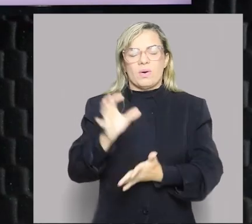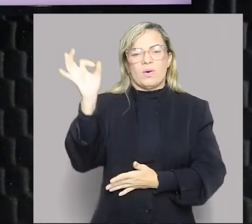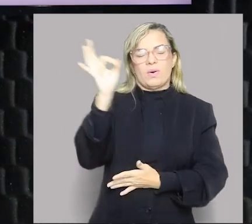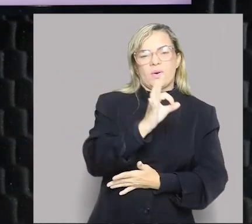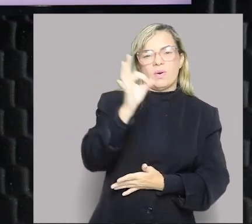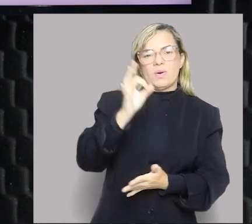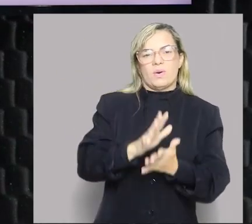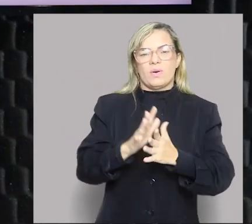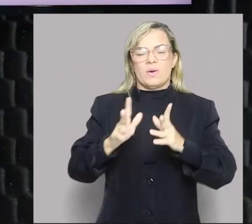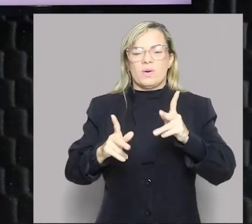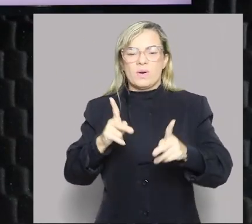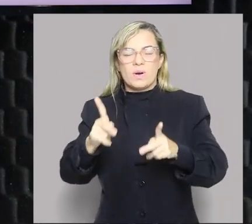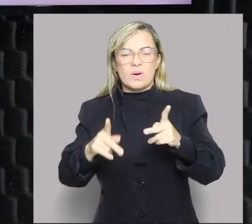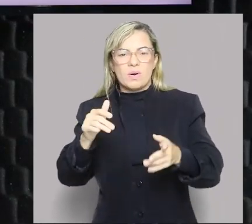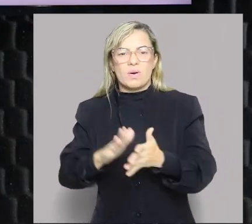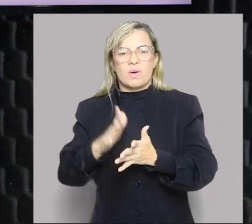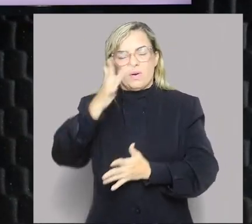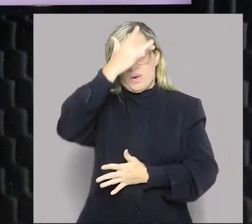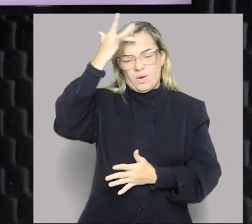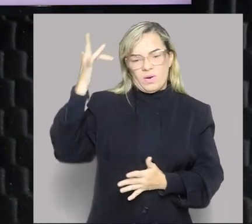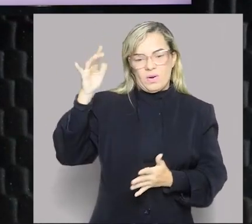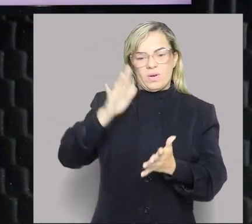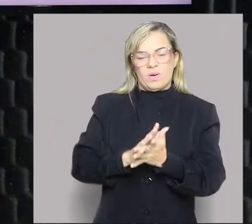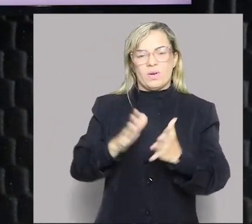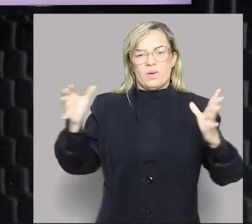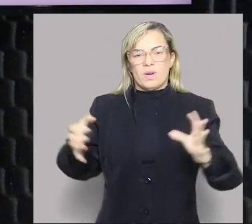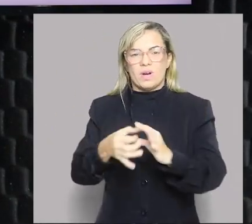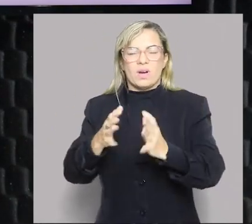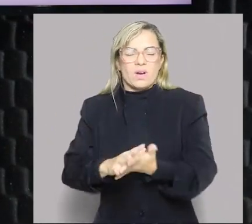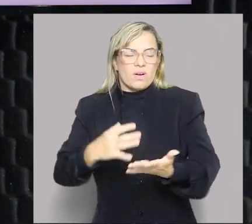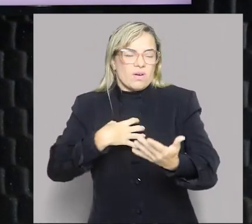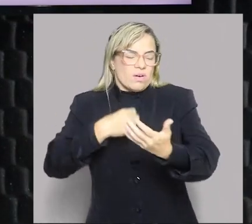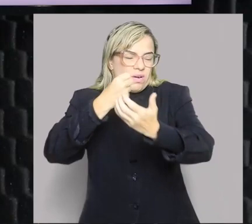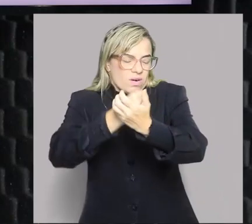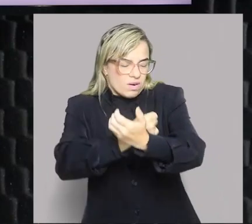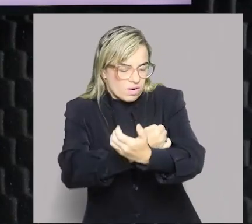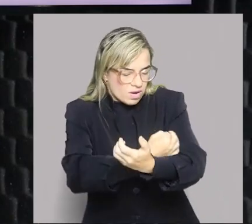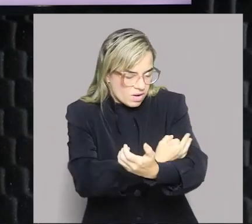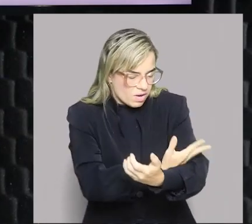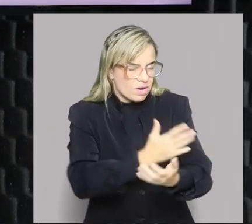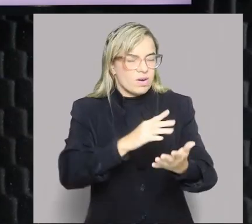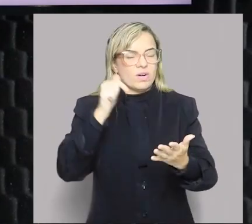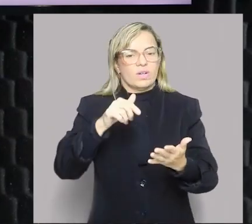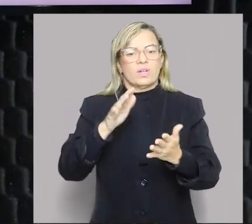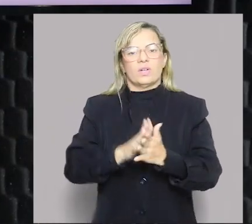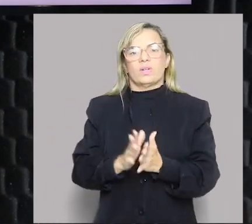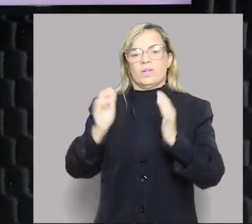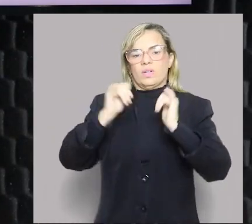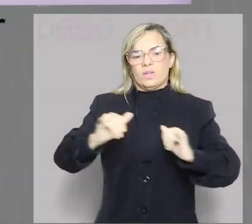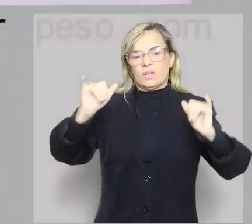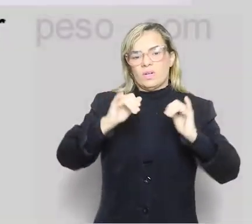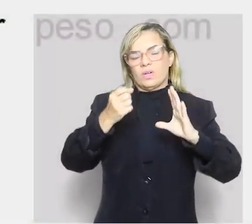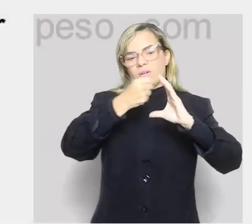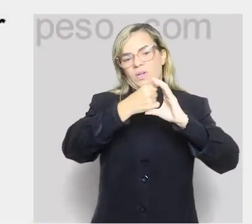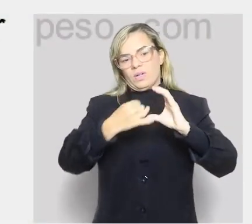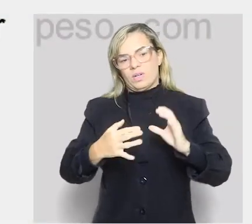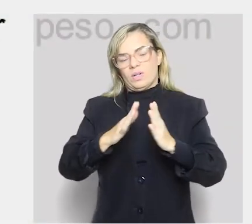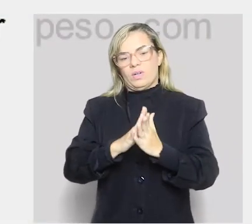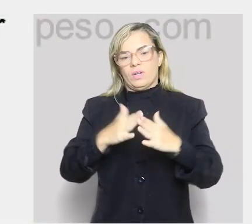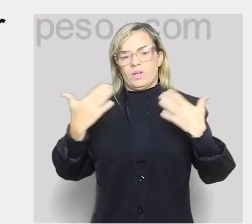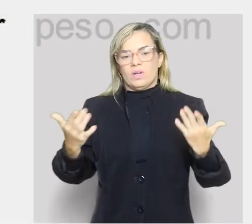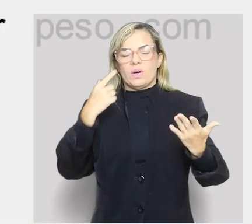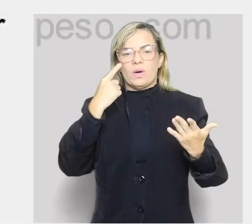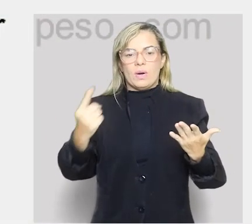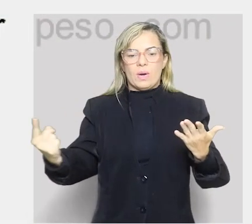e como isso está associado à questão emocional. Então, ele é um texto de natureza informativa. E o que a questão nos pede, né?